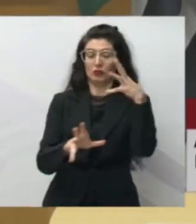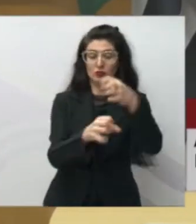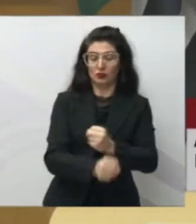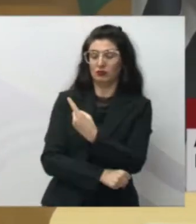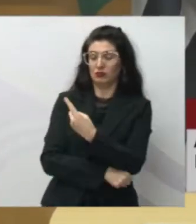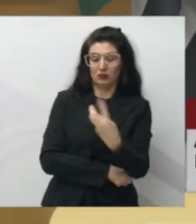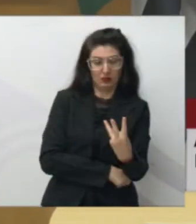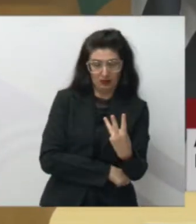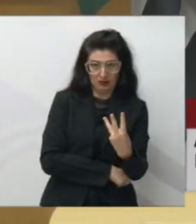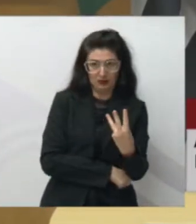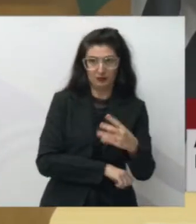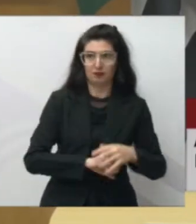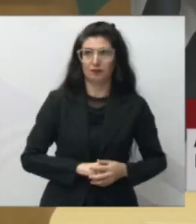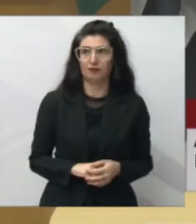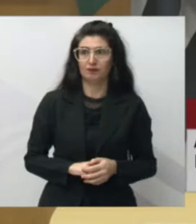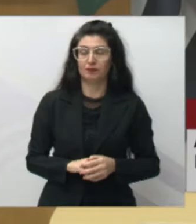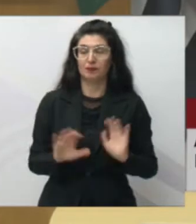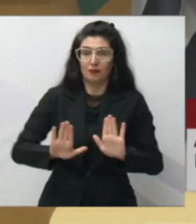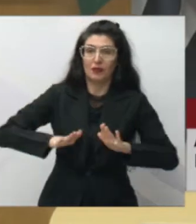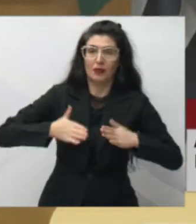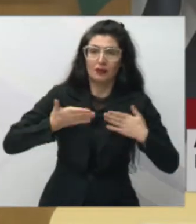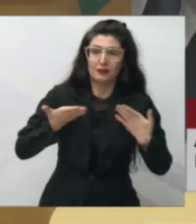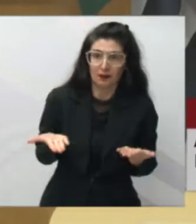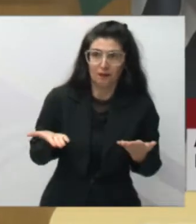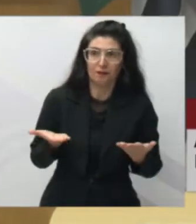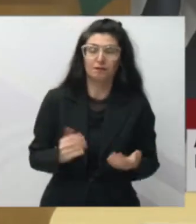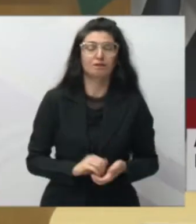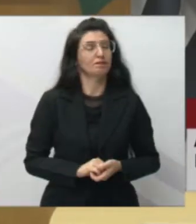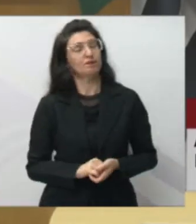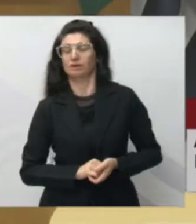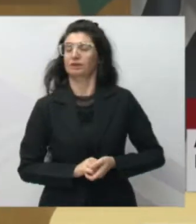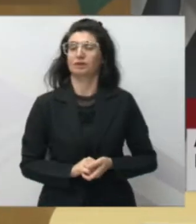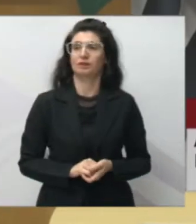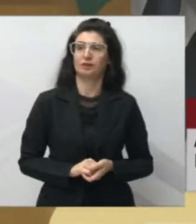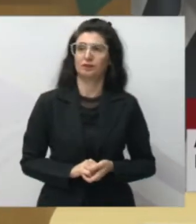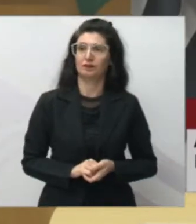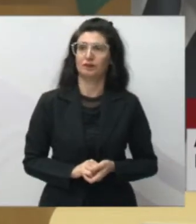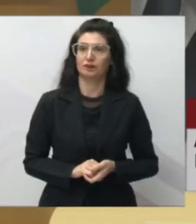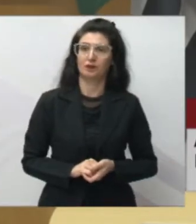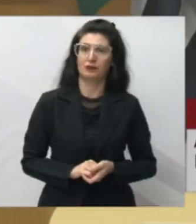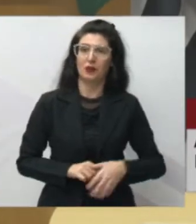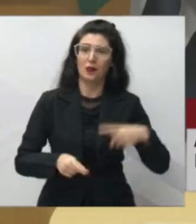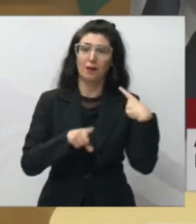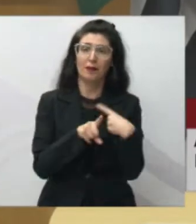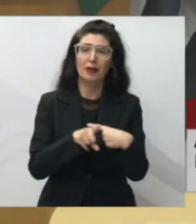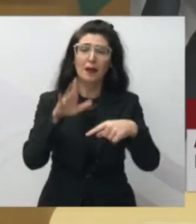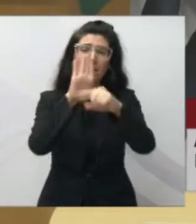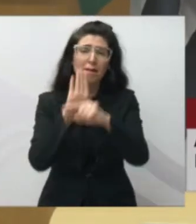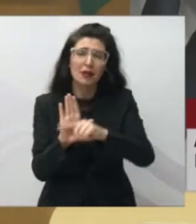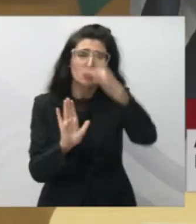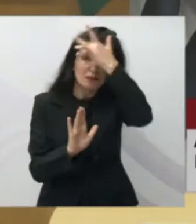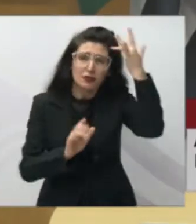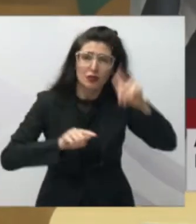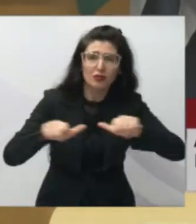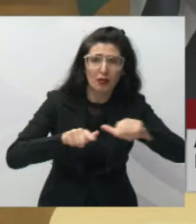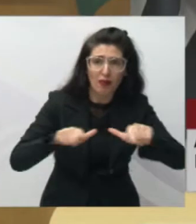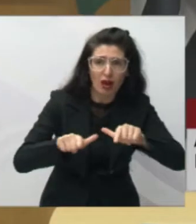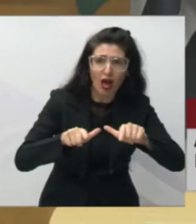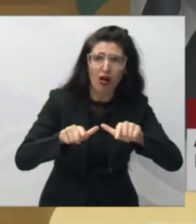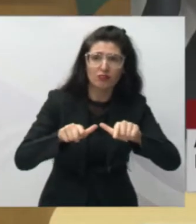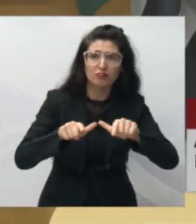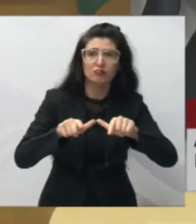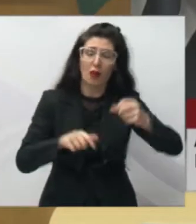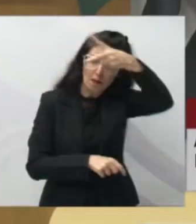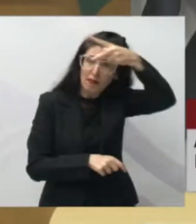sendo certo que tal medida implicará em manifesta economia aos cofres públicos, conforme se constata